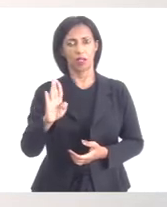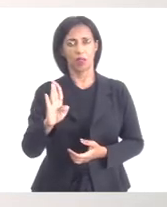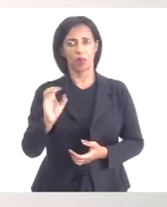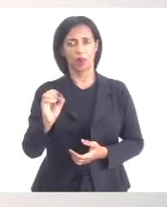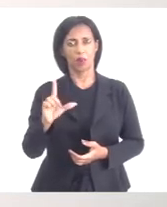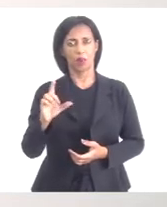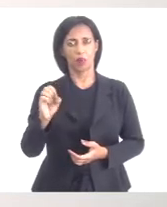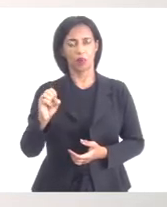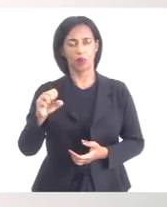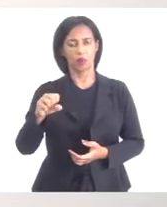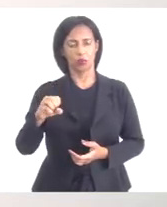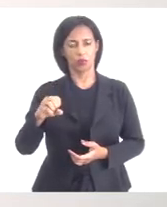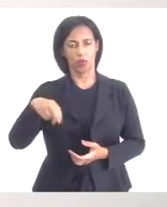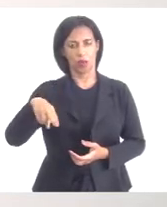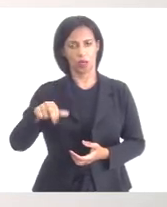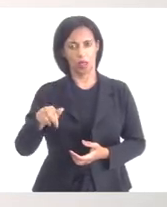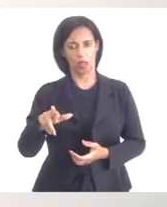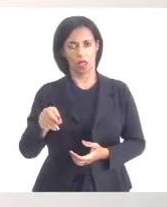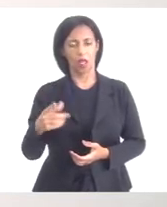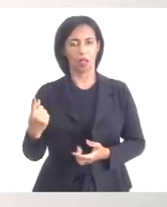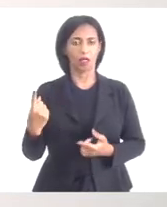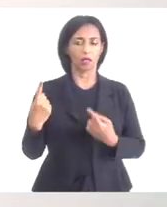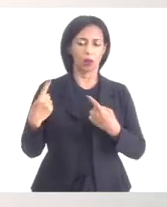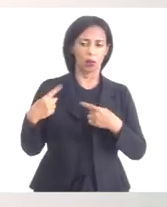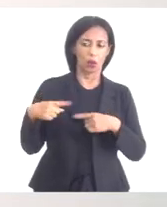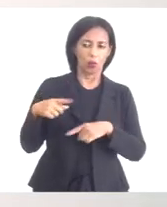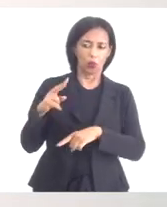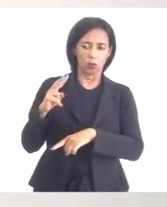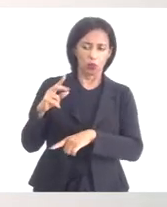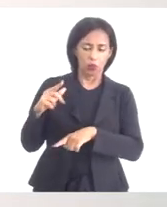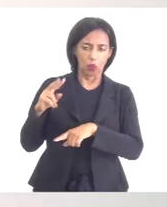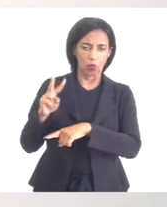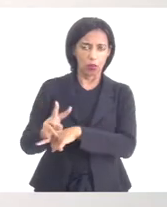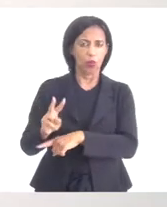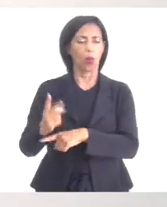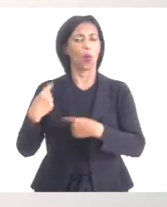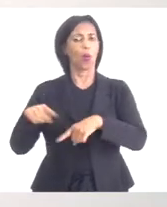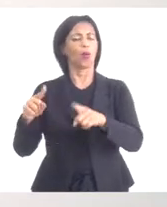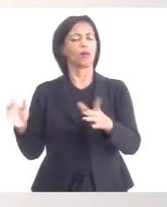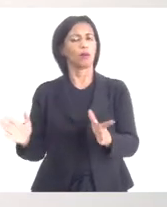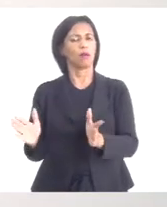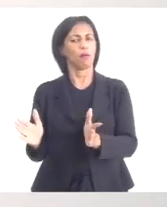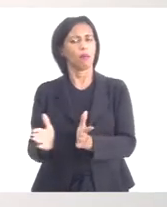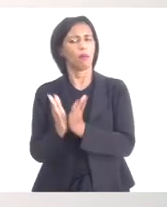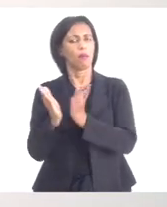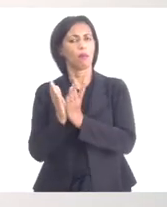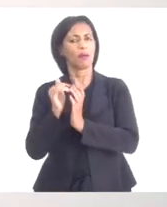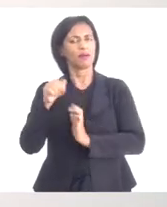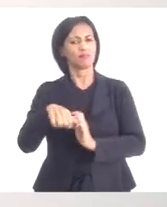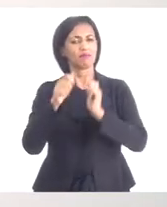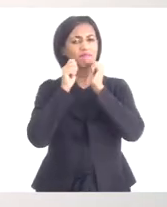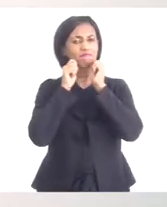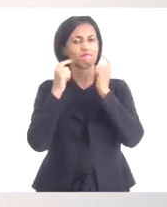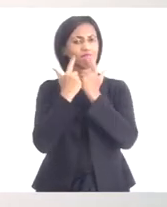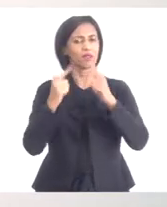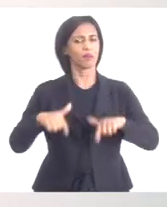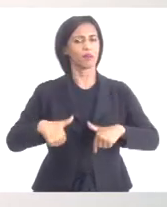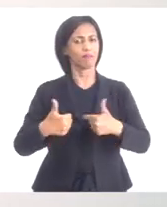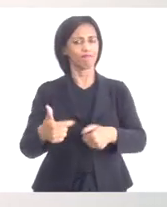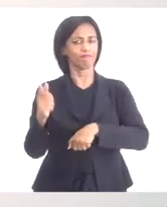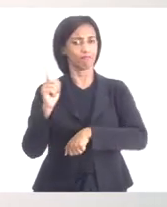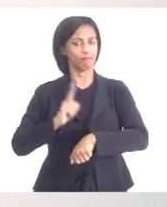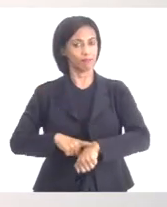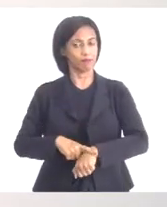Então nesse sentido lutar contra a pobreza dentro de uma casa Legislativa como essa é uma ação imediata